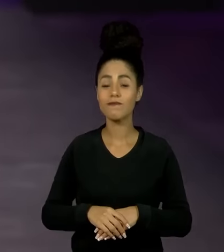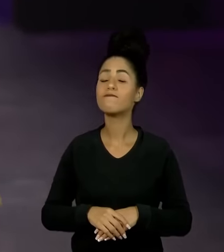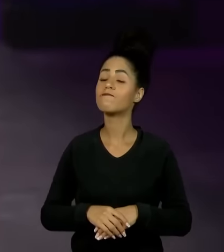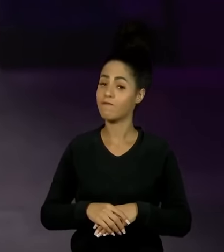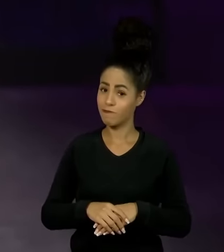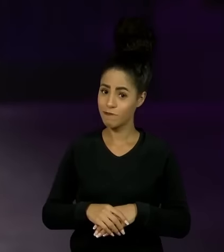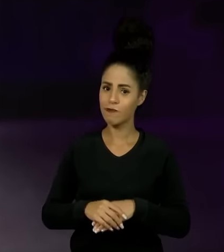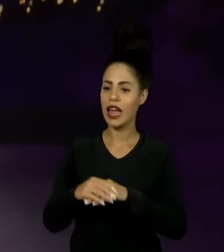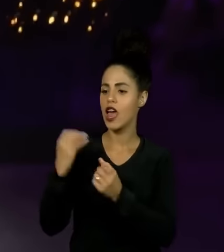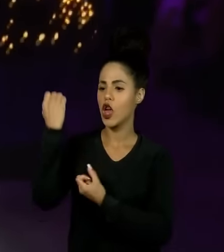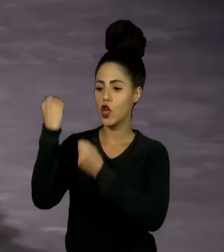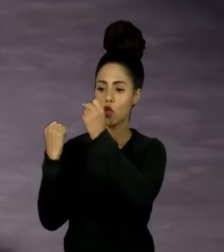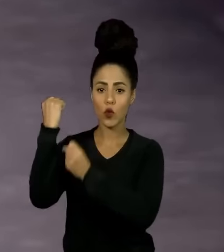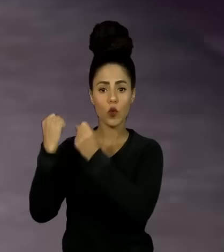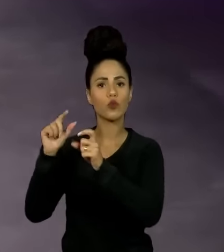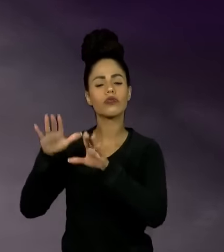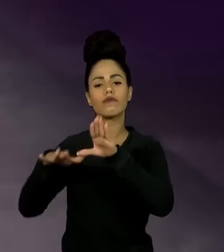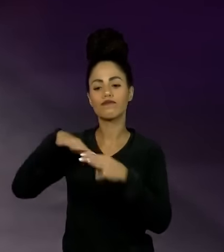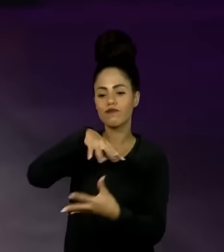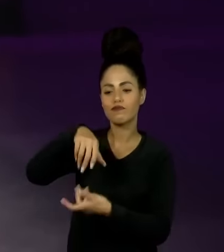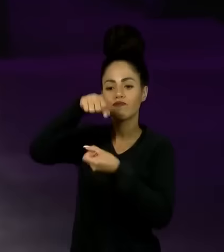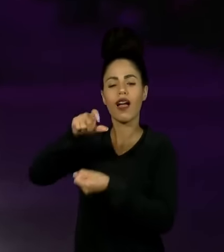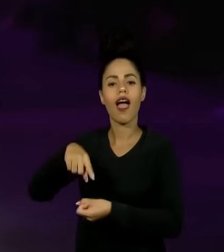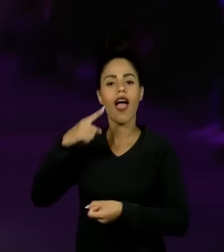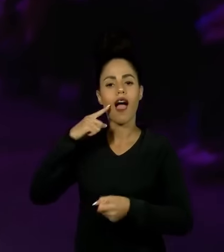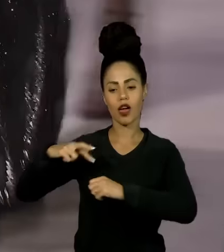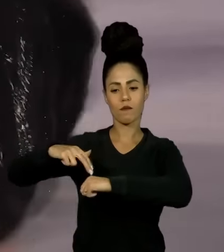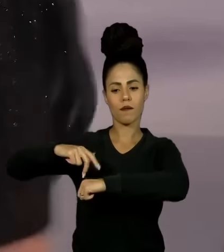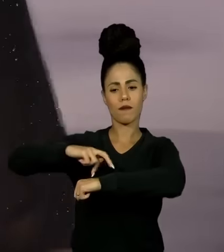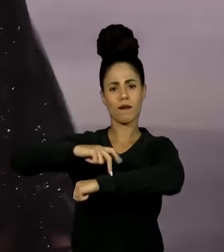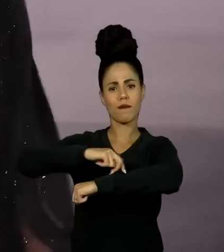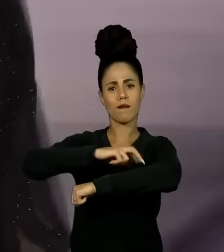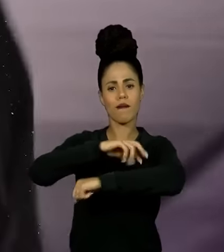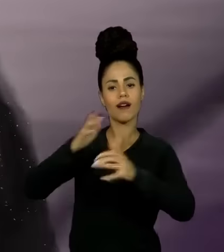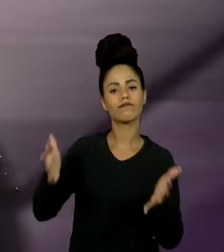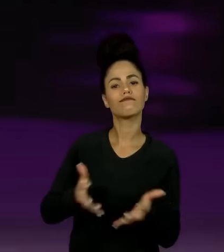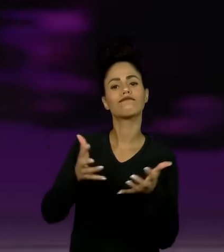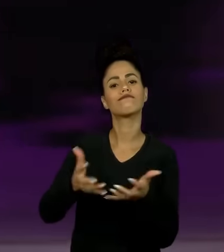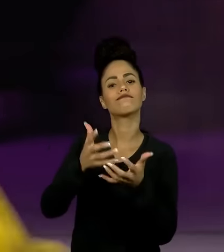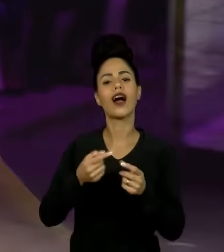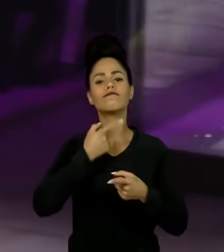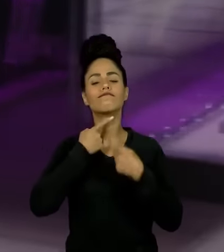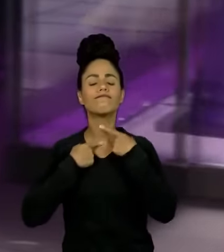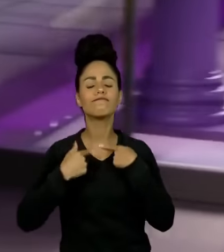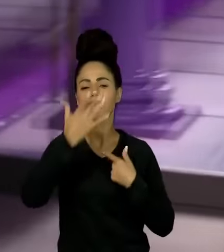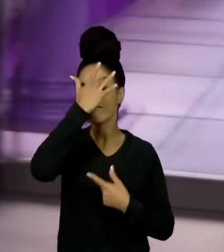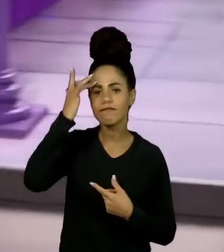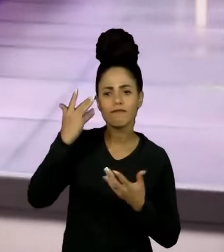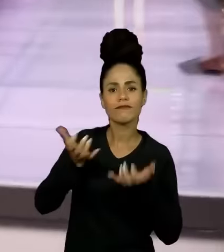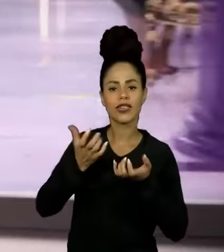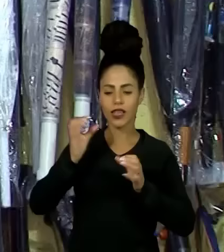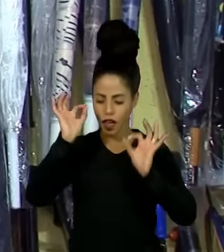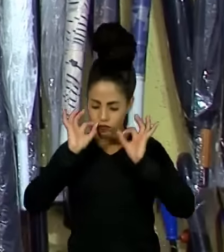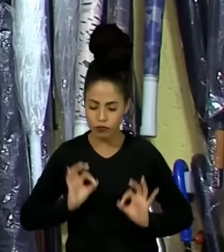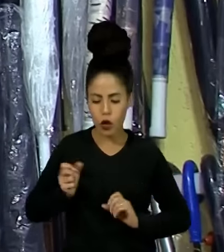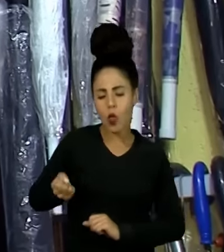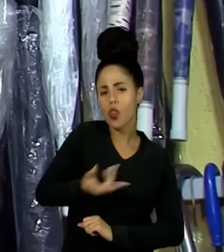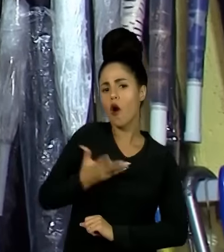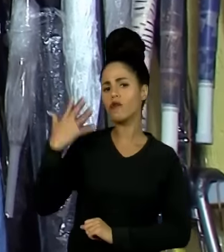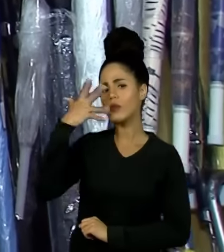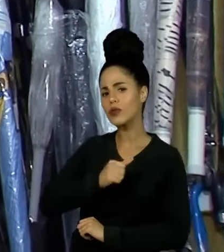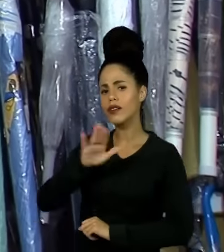Indústria nada sustentável, a moda trabalha com a motivação contínua do desejo do consumidor pelo novo. E